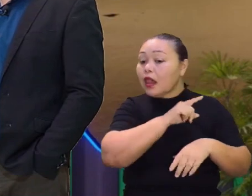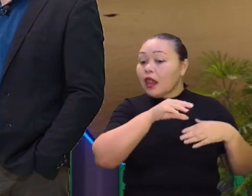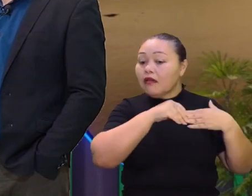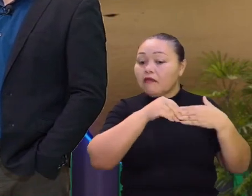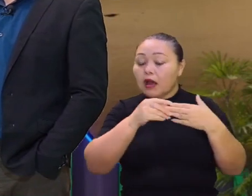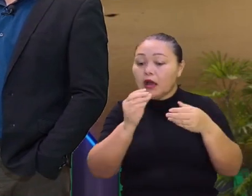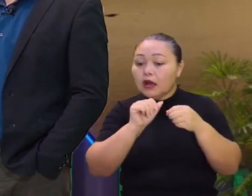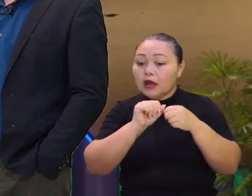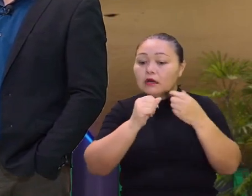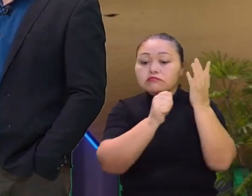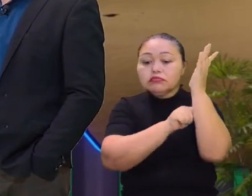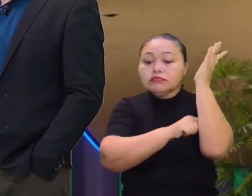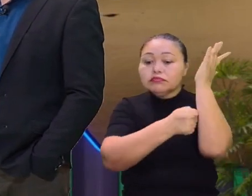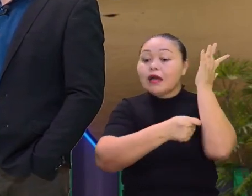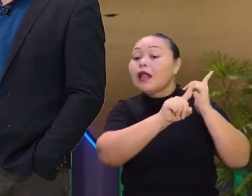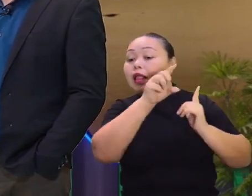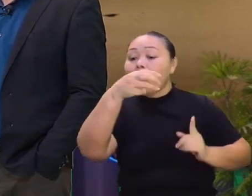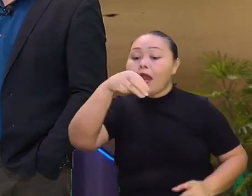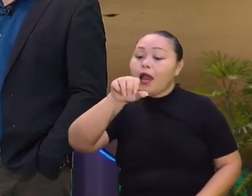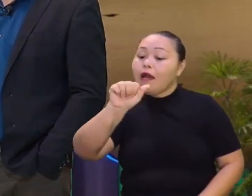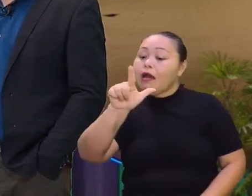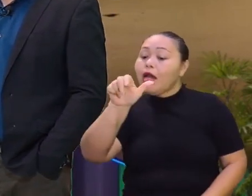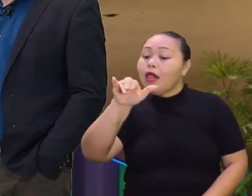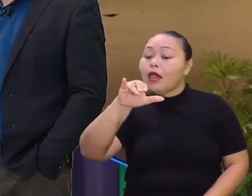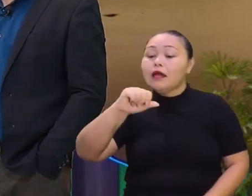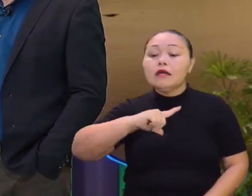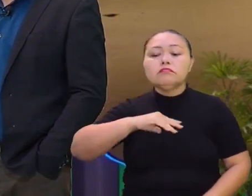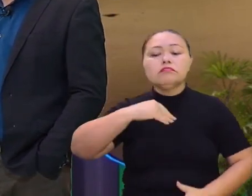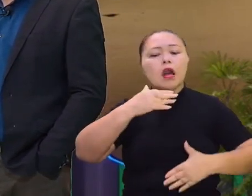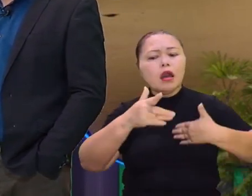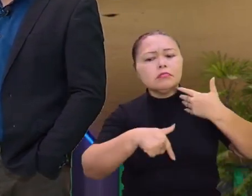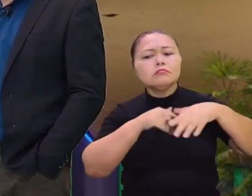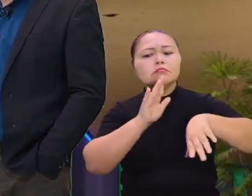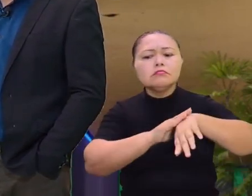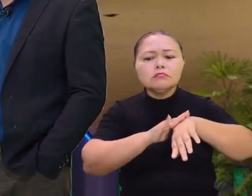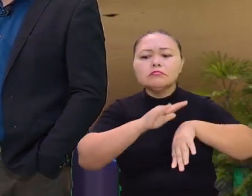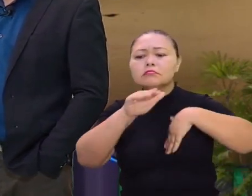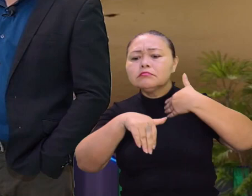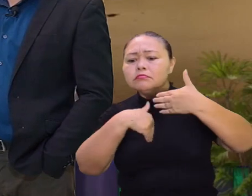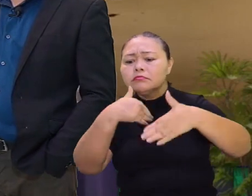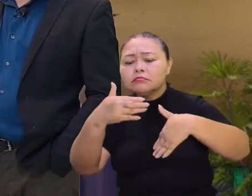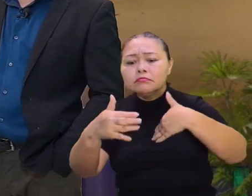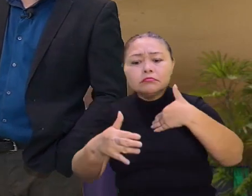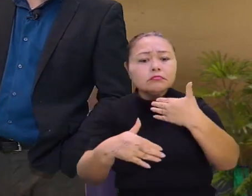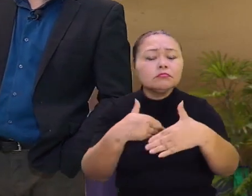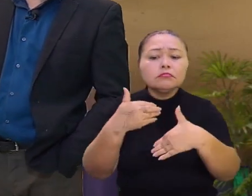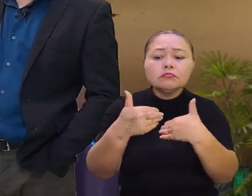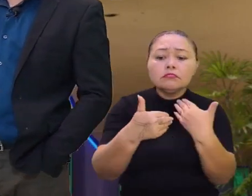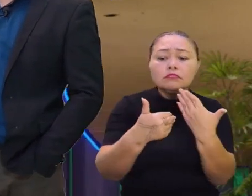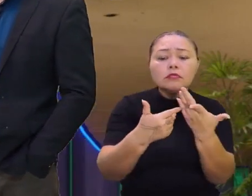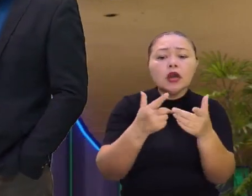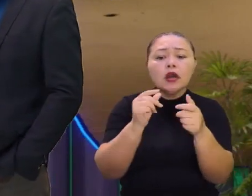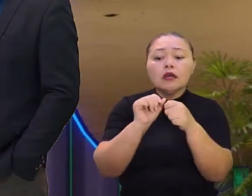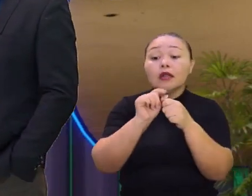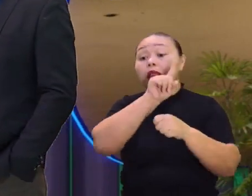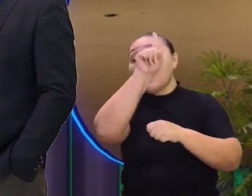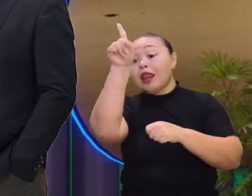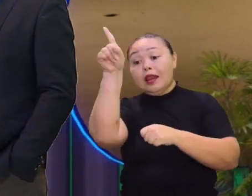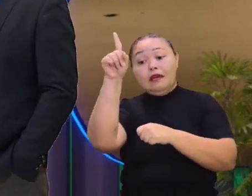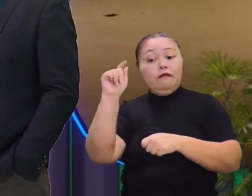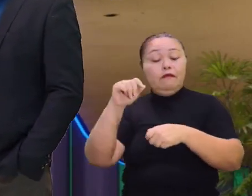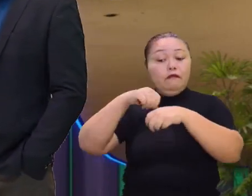Malásia. Então, Rogério, vai chegar um tempo, começou um momento em que começou a produzir borracha